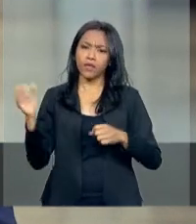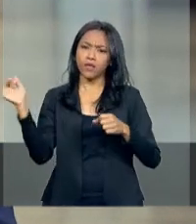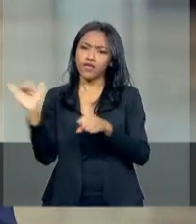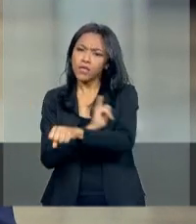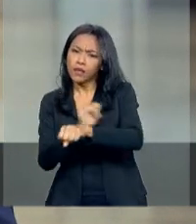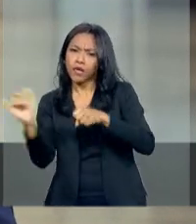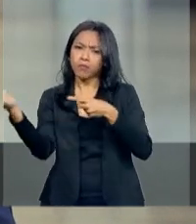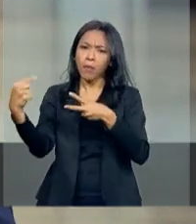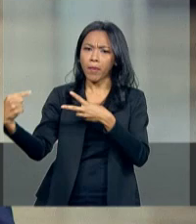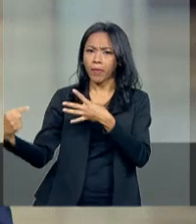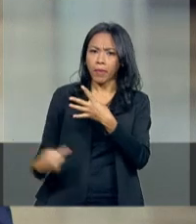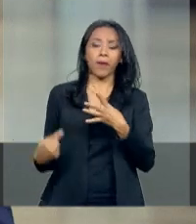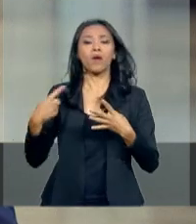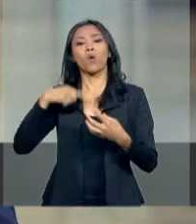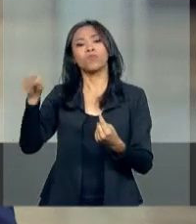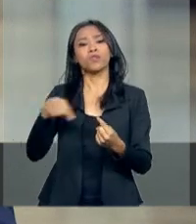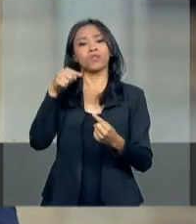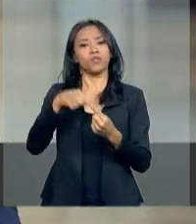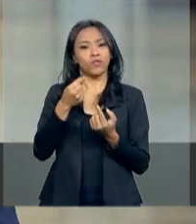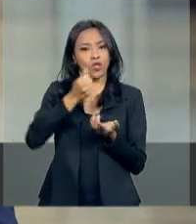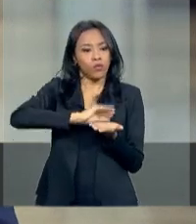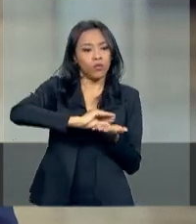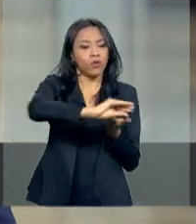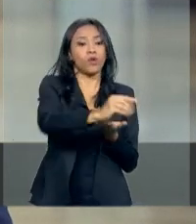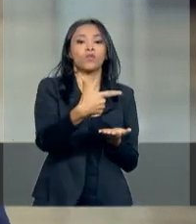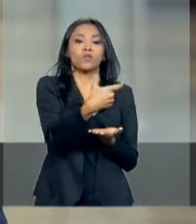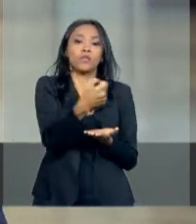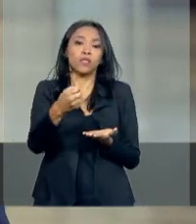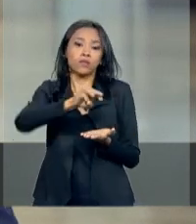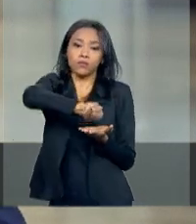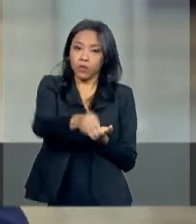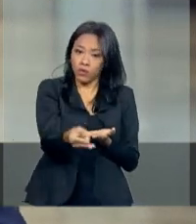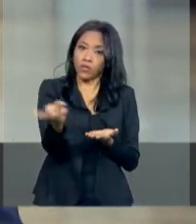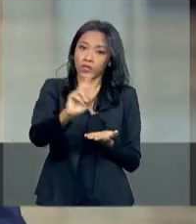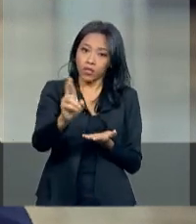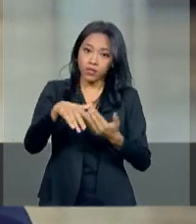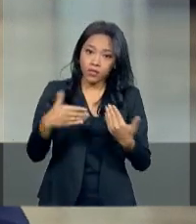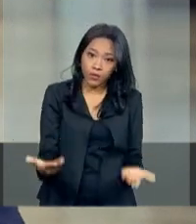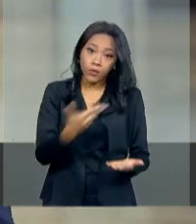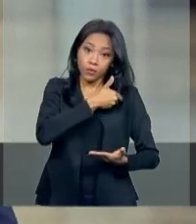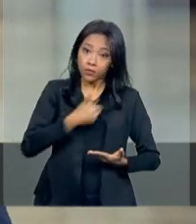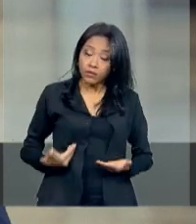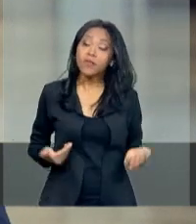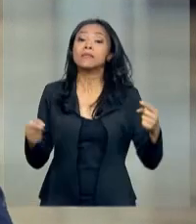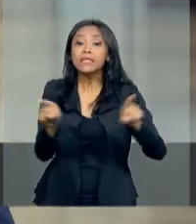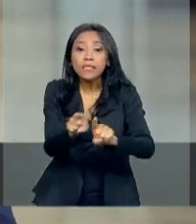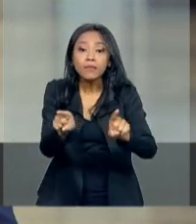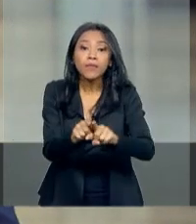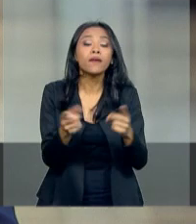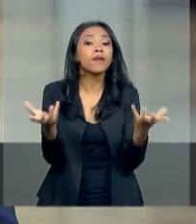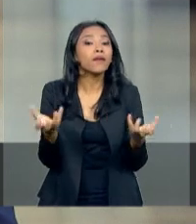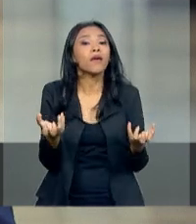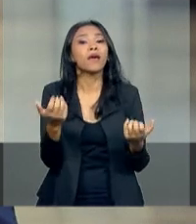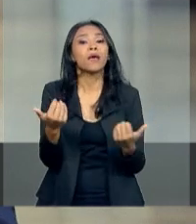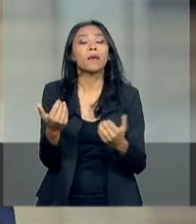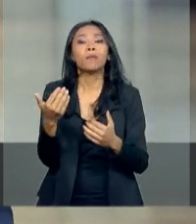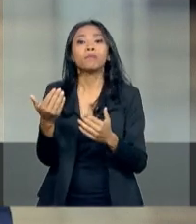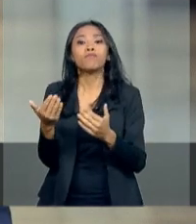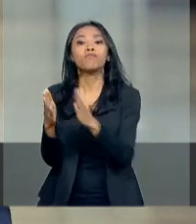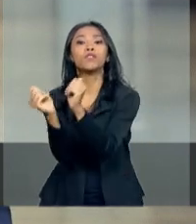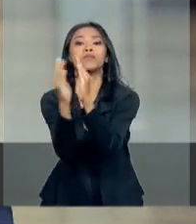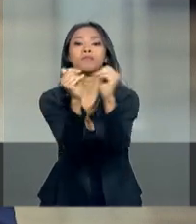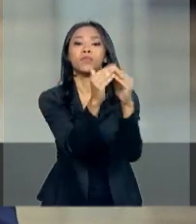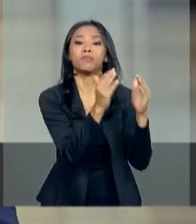crise migratória com investimentos de 200 milhões de reais o governo também pretende buscar apoio na comunidade